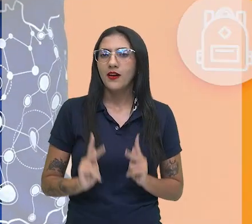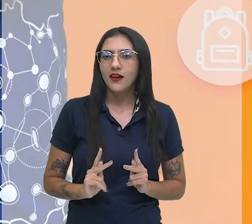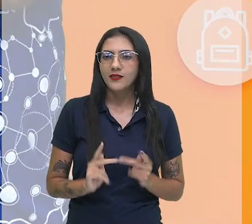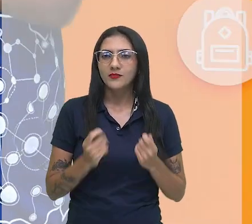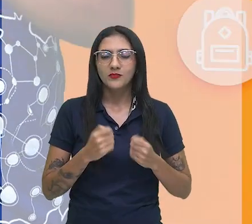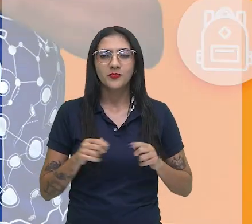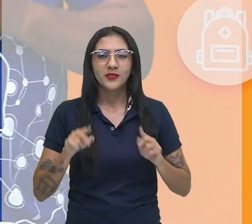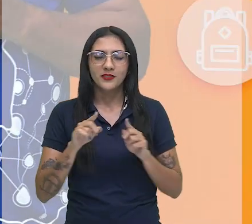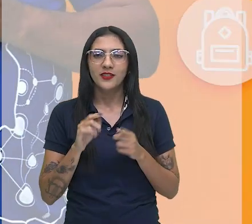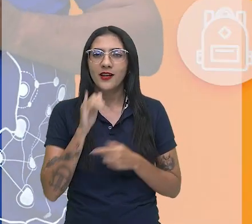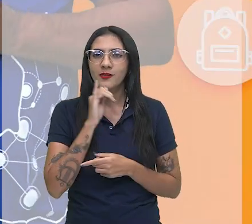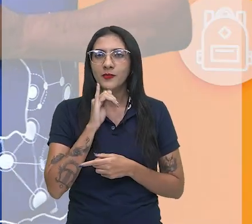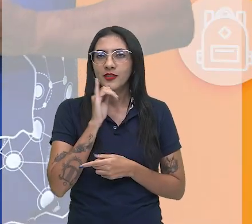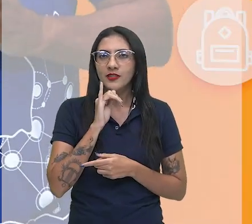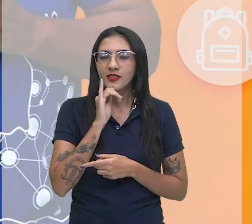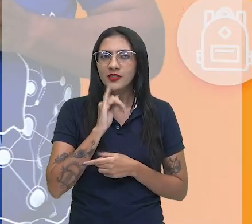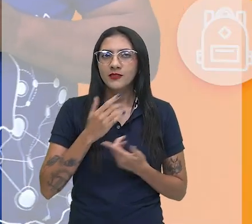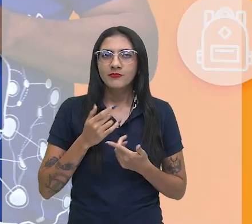né, colocar lá,